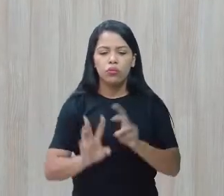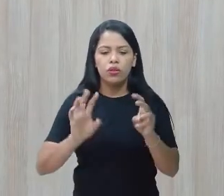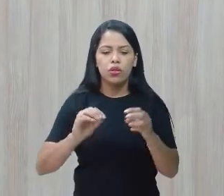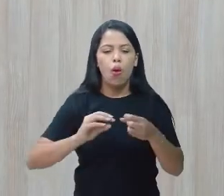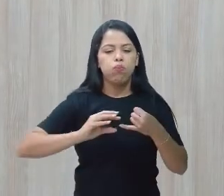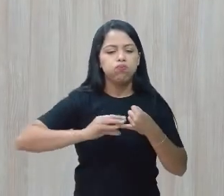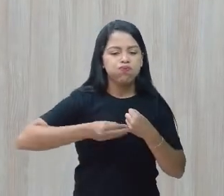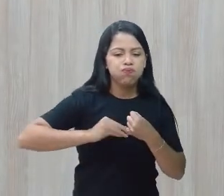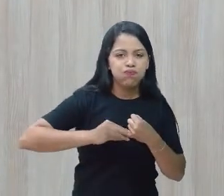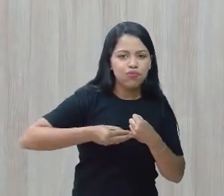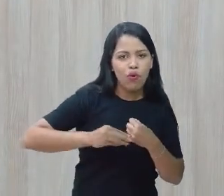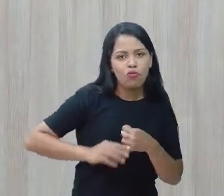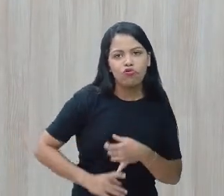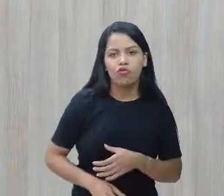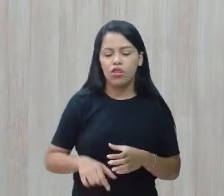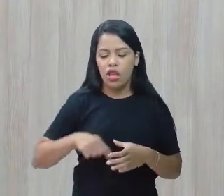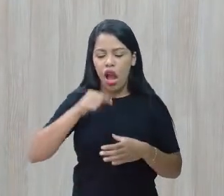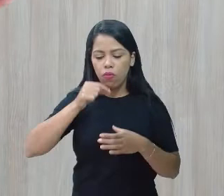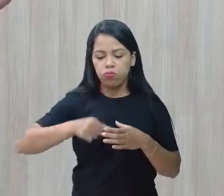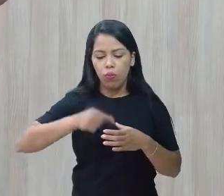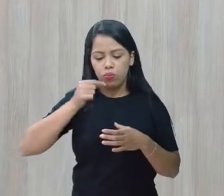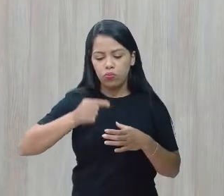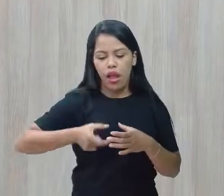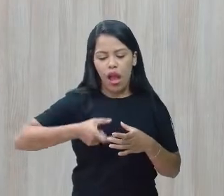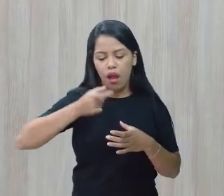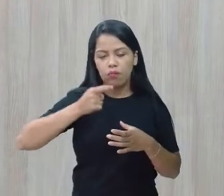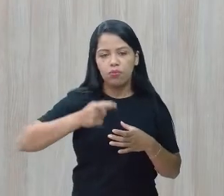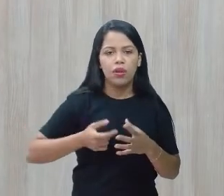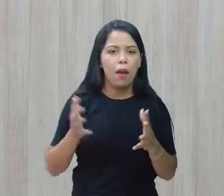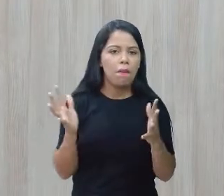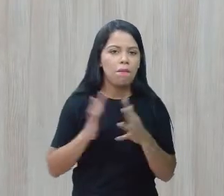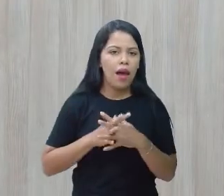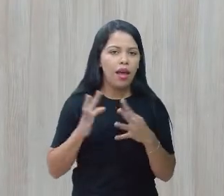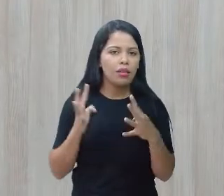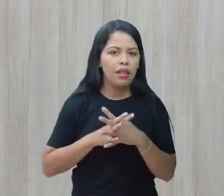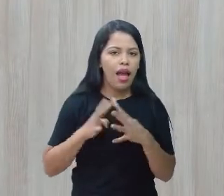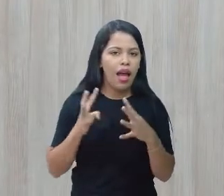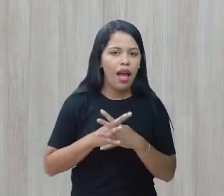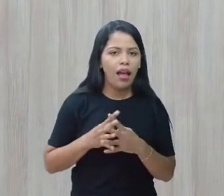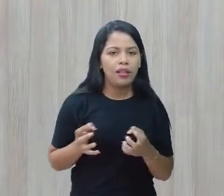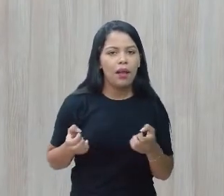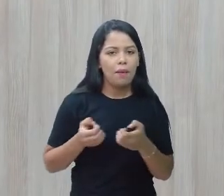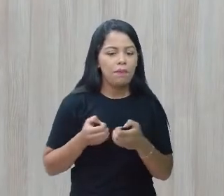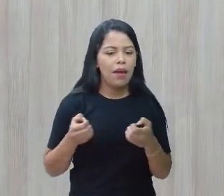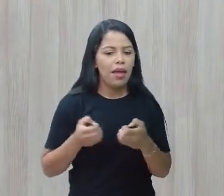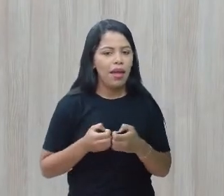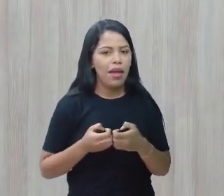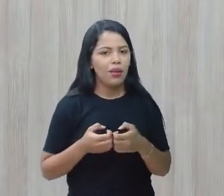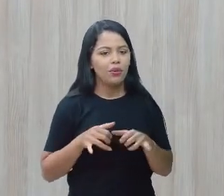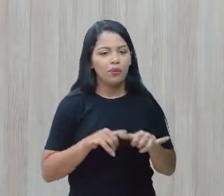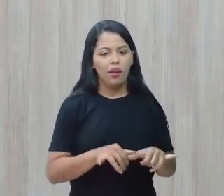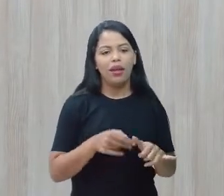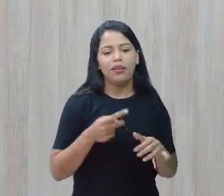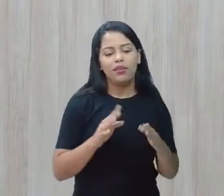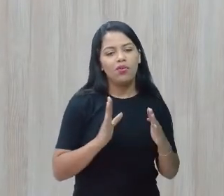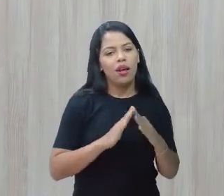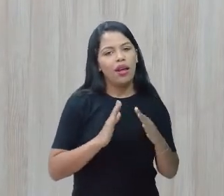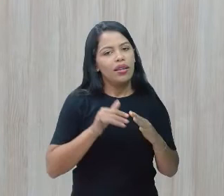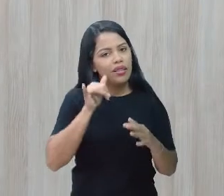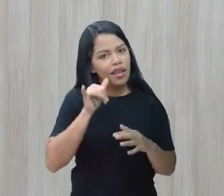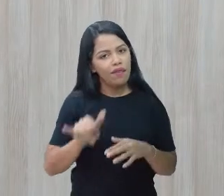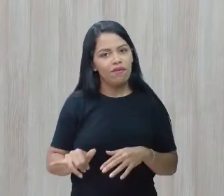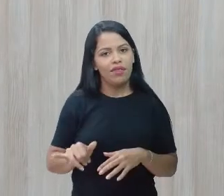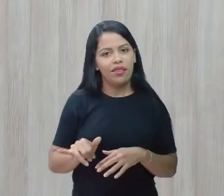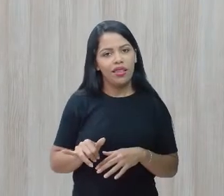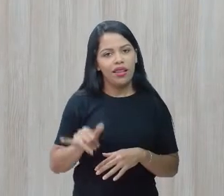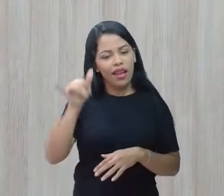coxinhas, às frituras dos salgadinhos, daquela batatinha que fica lá perto do mercadinho, aí da casa de vocês. Então, evitar isso. Deixa